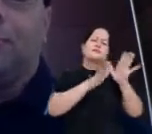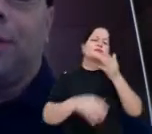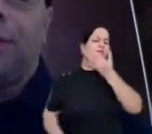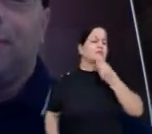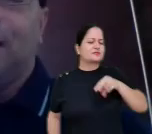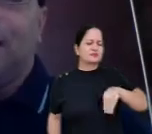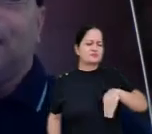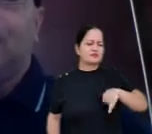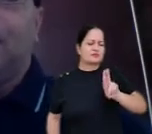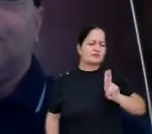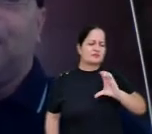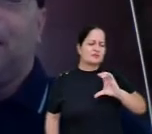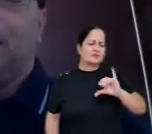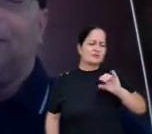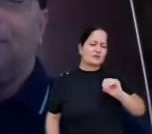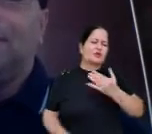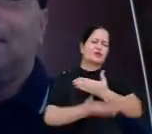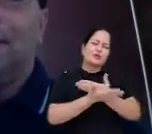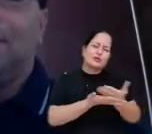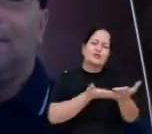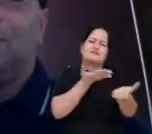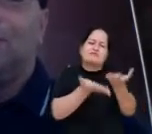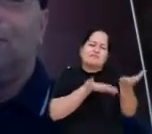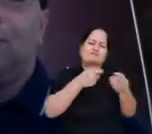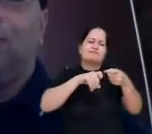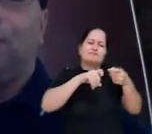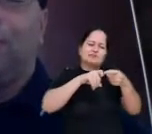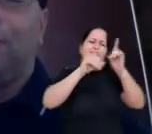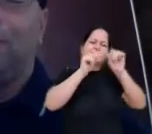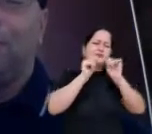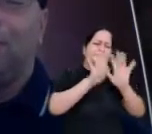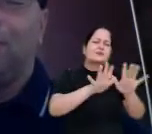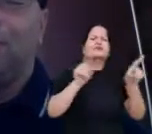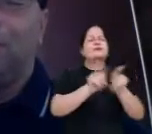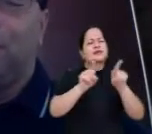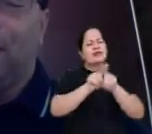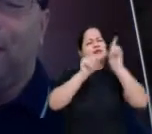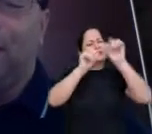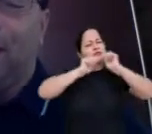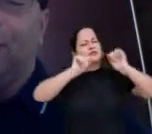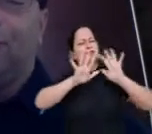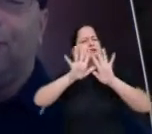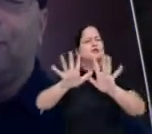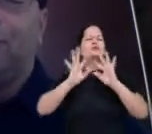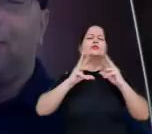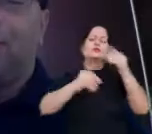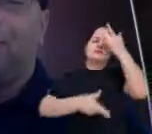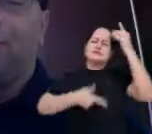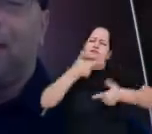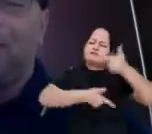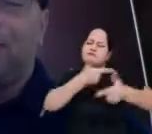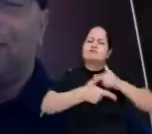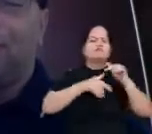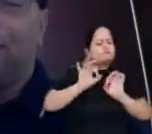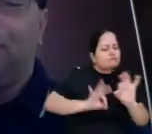clamamos por aqueles que estarão trabalhando nas igrejas do mundo afora, transmitindo os cultos online. Que o Senhor abençoe, Senhor,